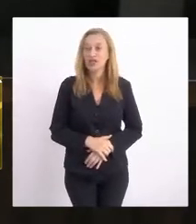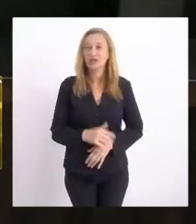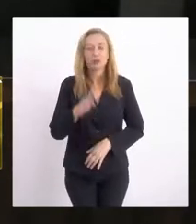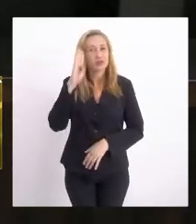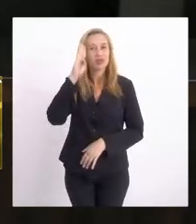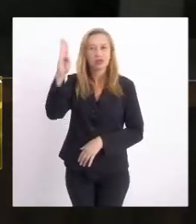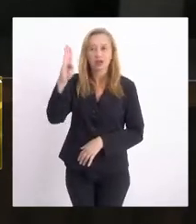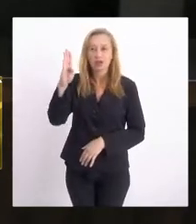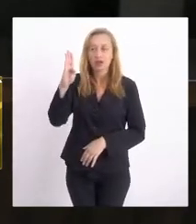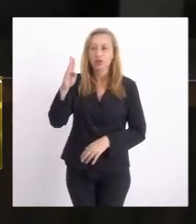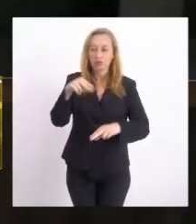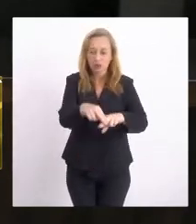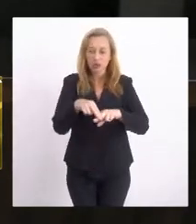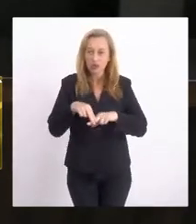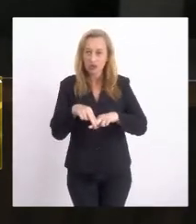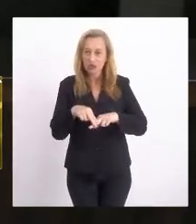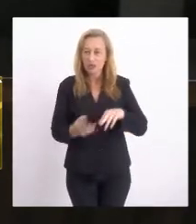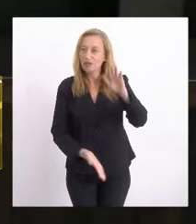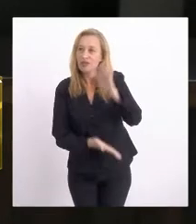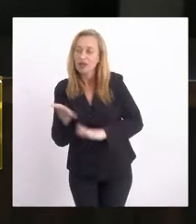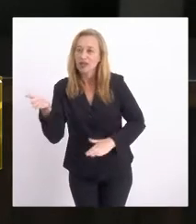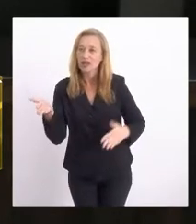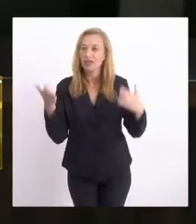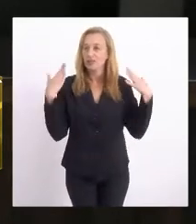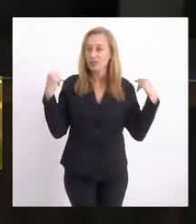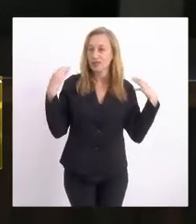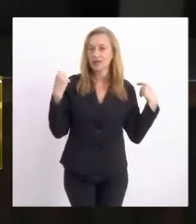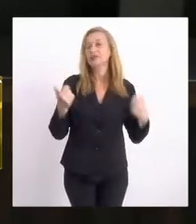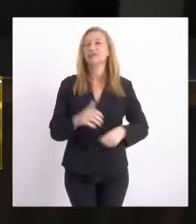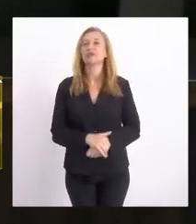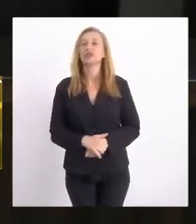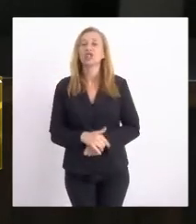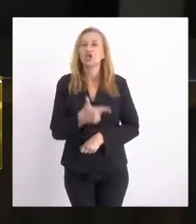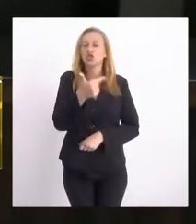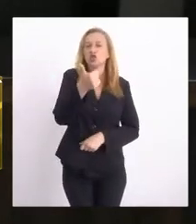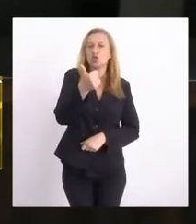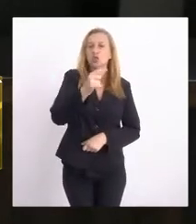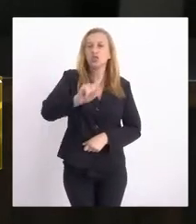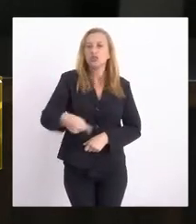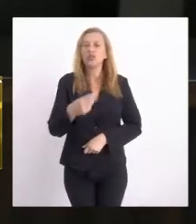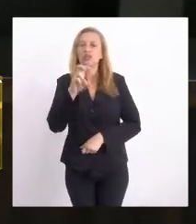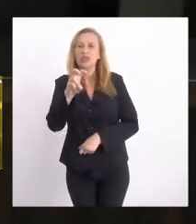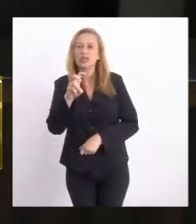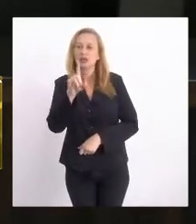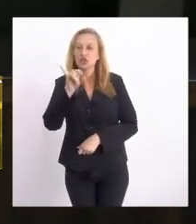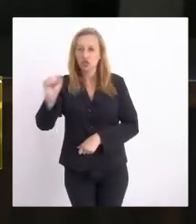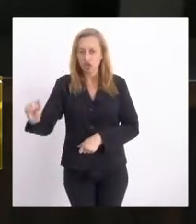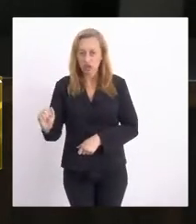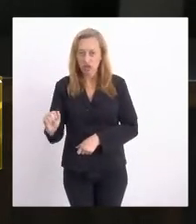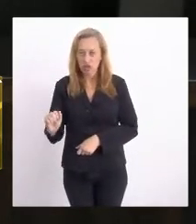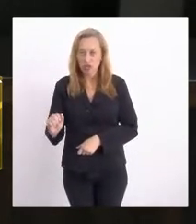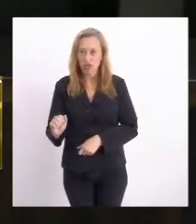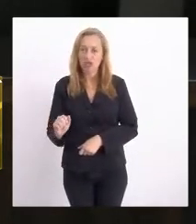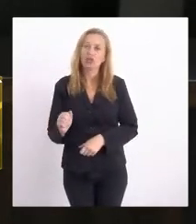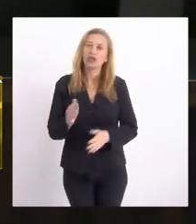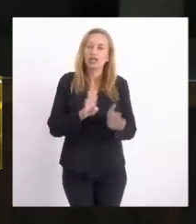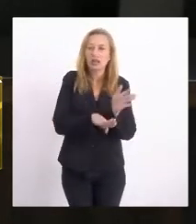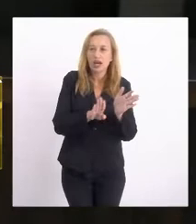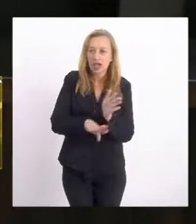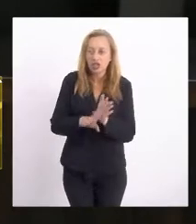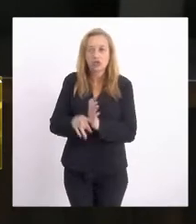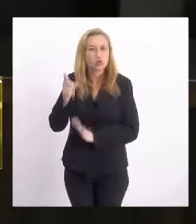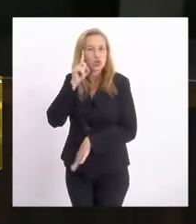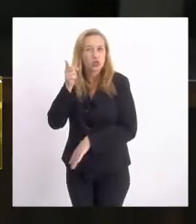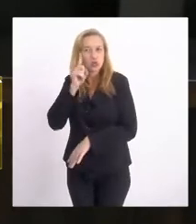viagem é o lazer permanecem no estado em média 12,5 dias e tem gastos